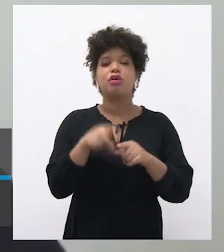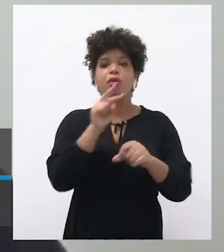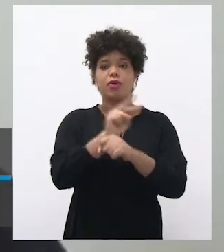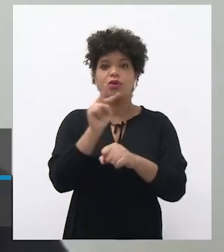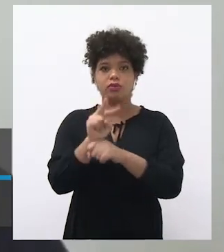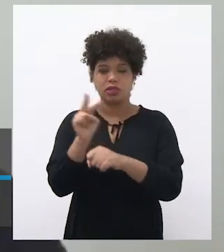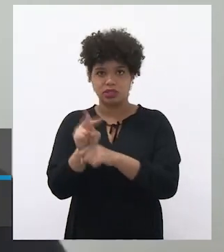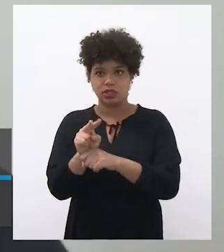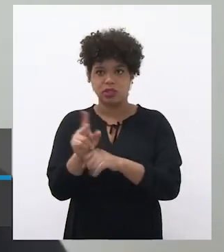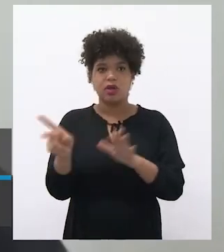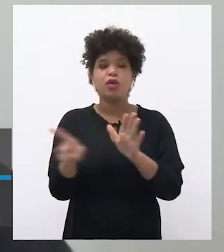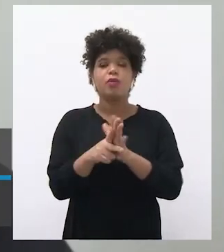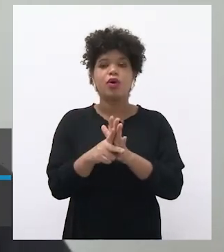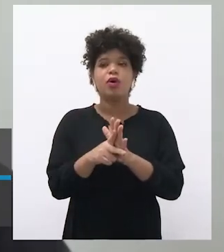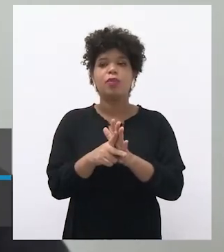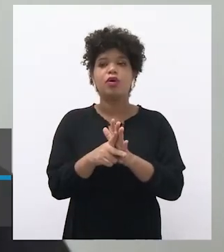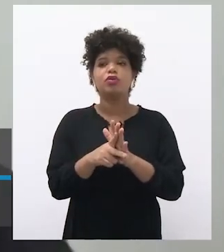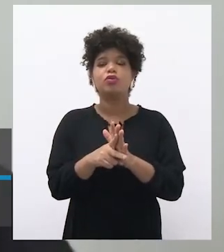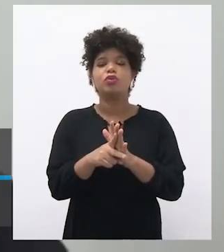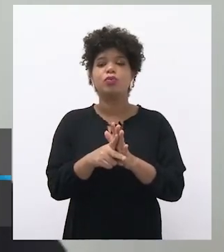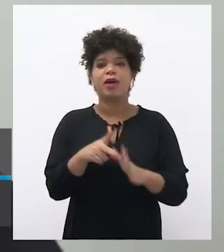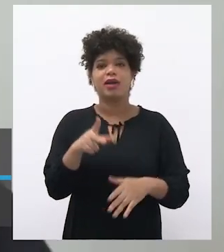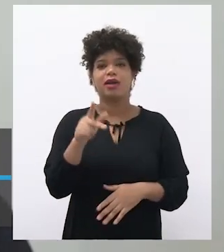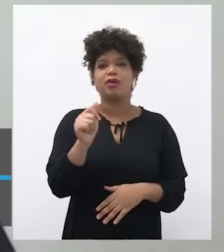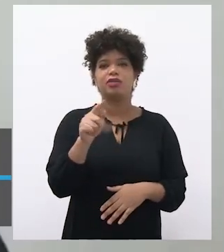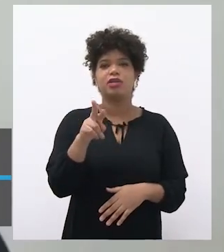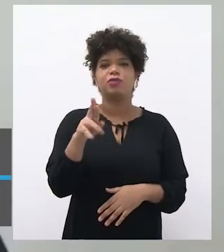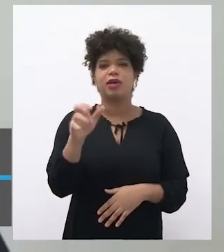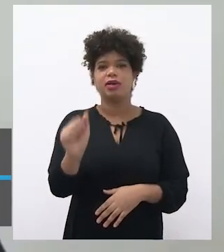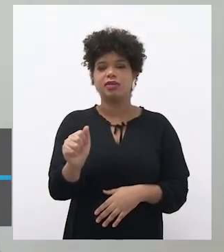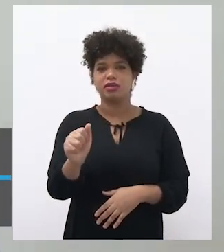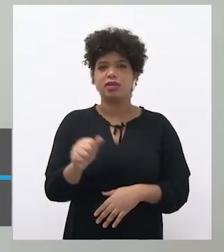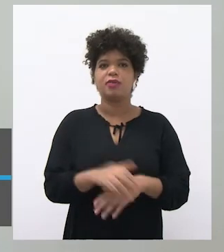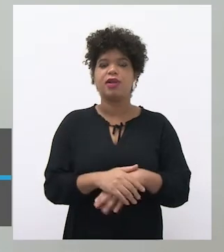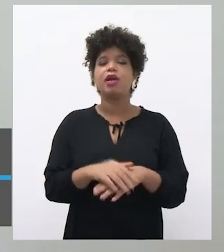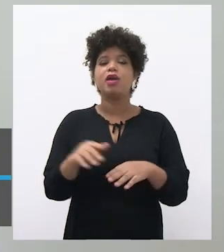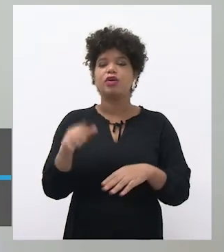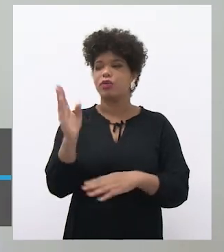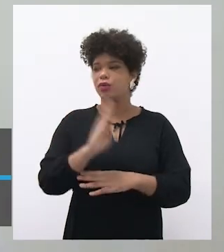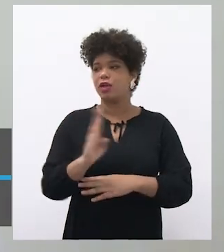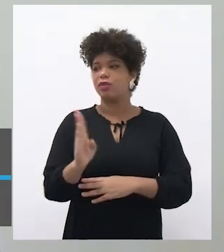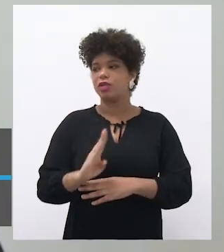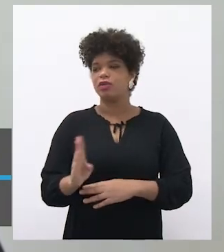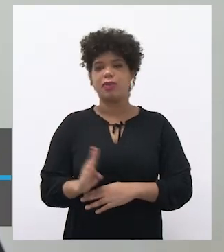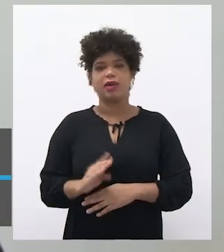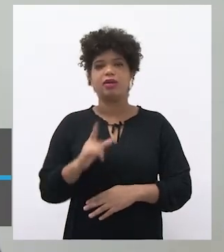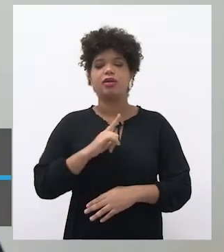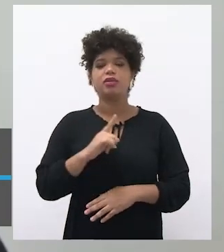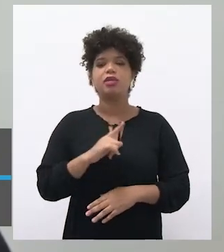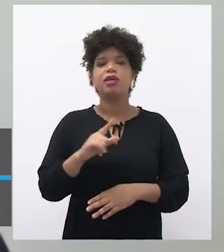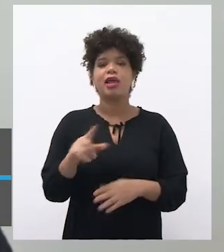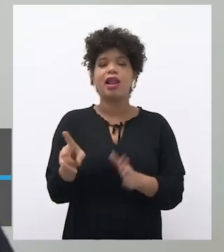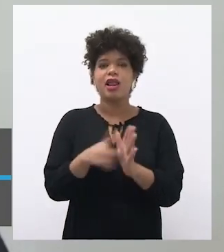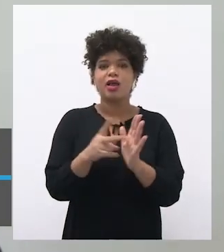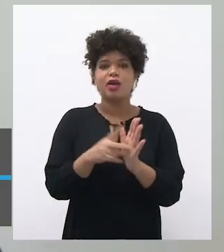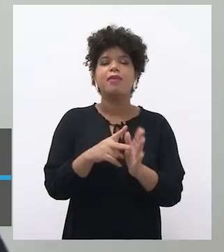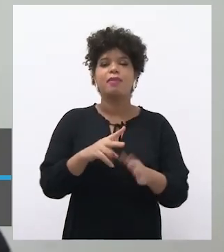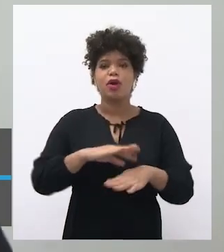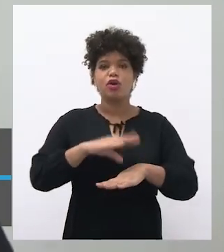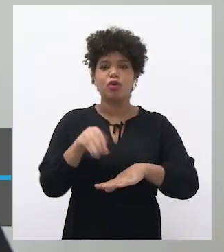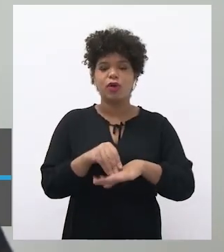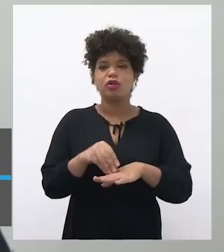Fraser, para dizer, em outras palavras, que a discriminação ela pode implicar, ela pode ter como consequência a pobreza,